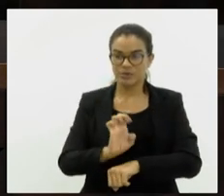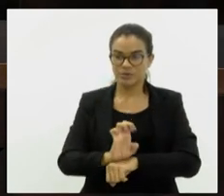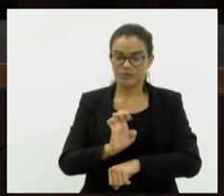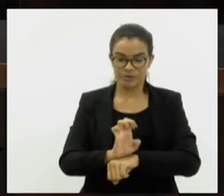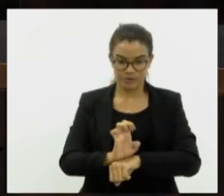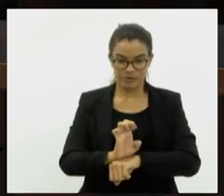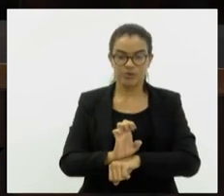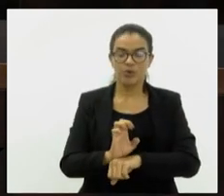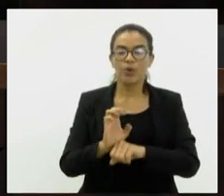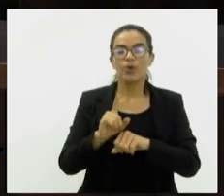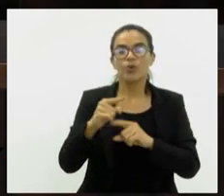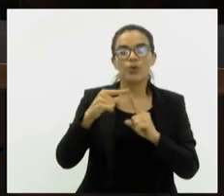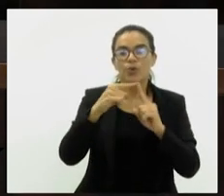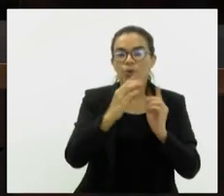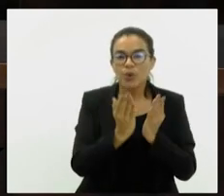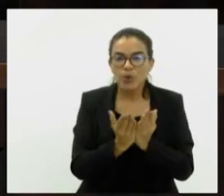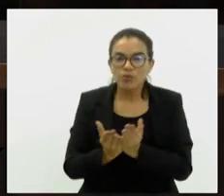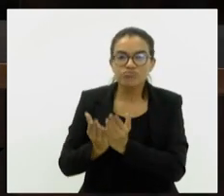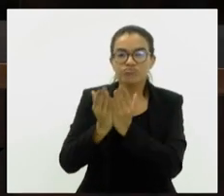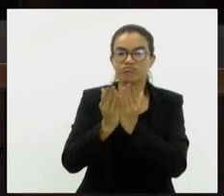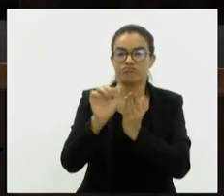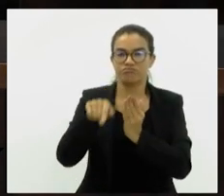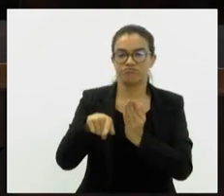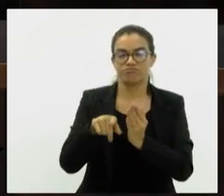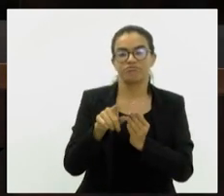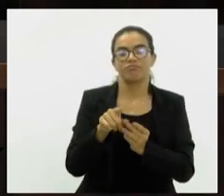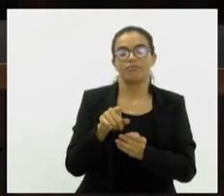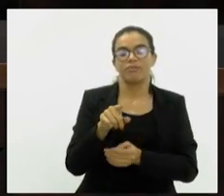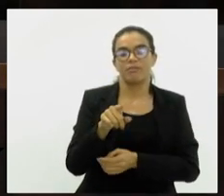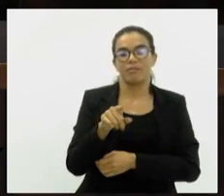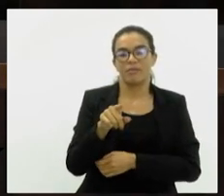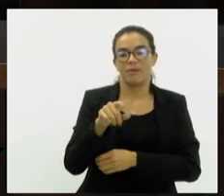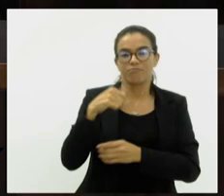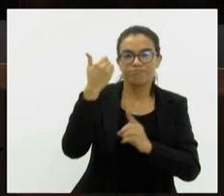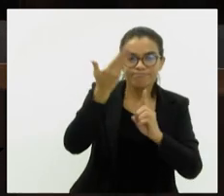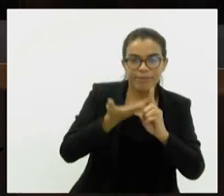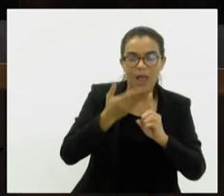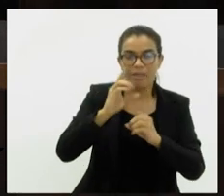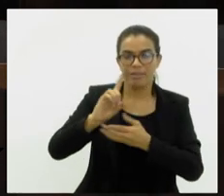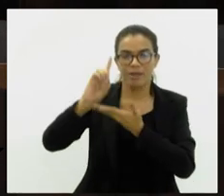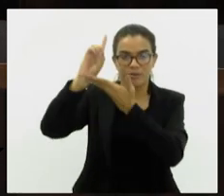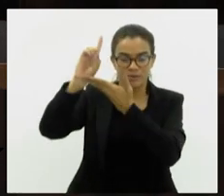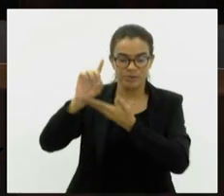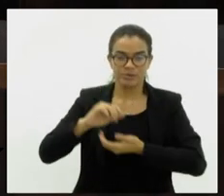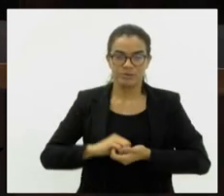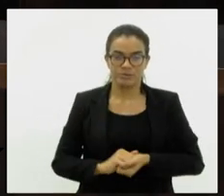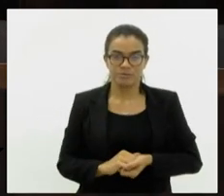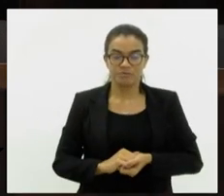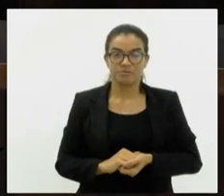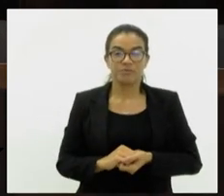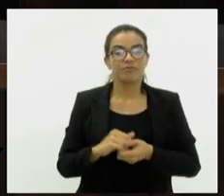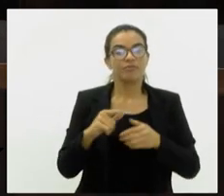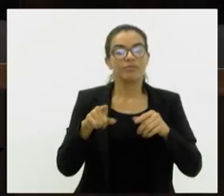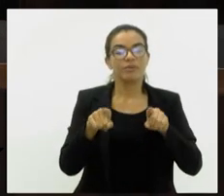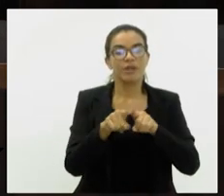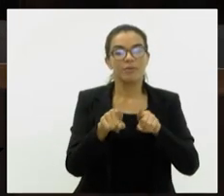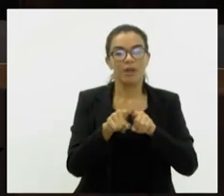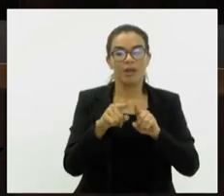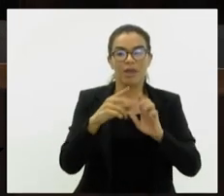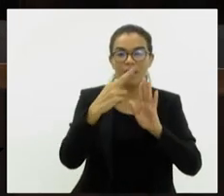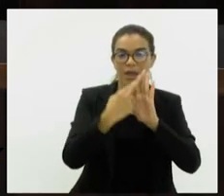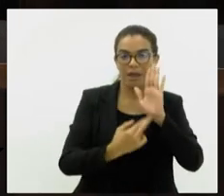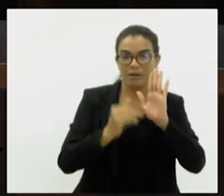Culto Evangélico de Gratidão a Deus. Parecer da Comissão de Constituição e Justiça pela juridicidade. Relator, deputado